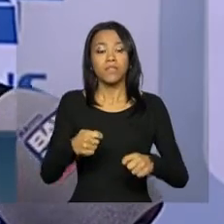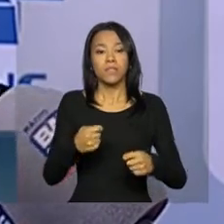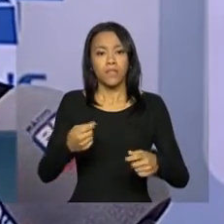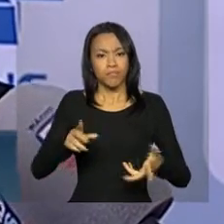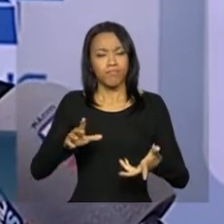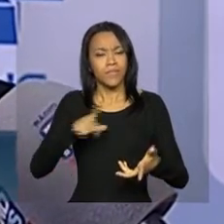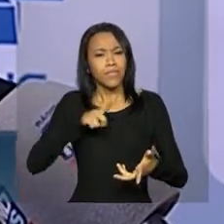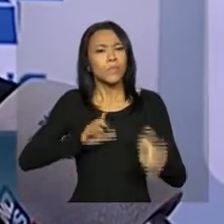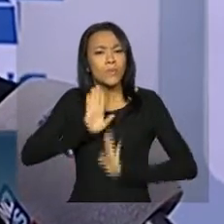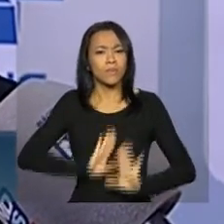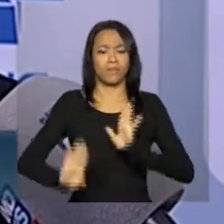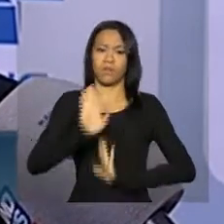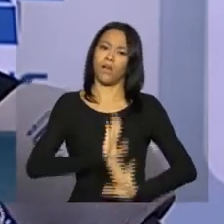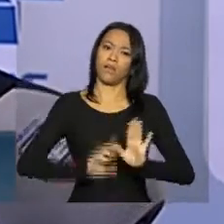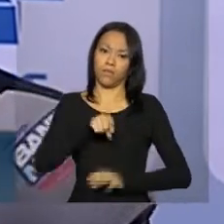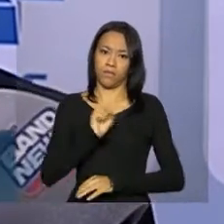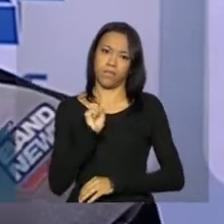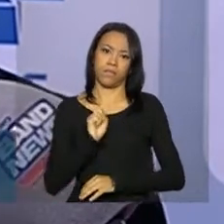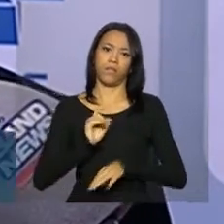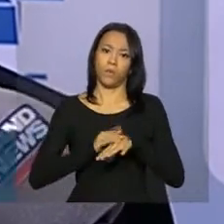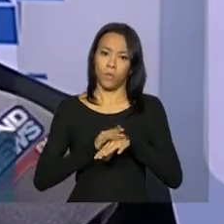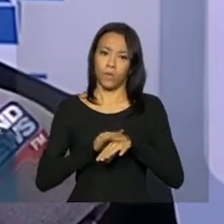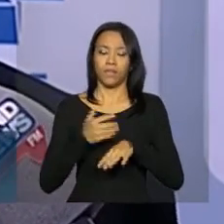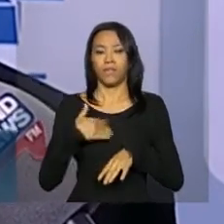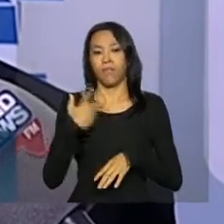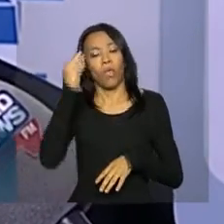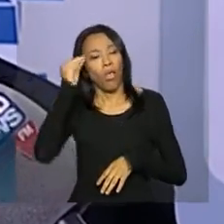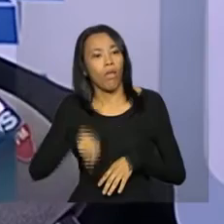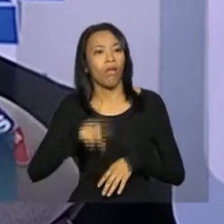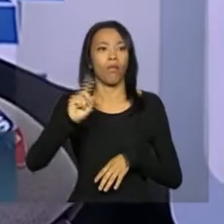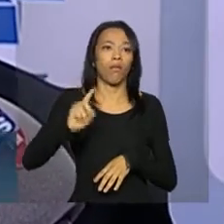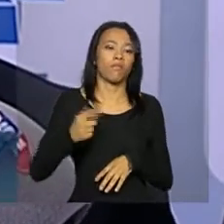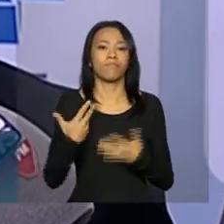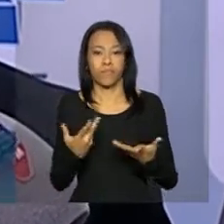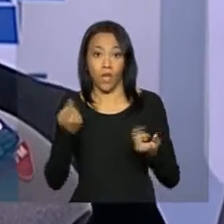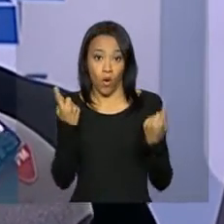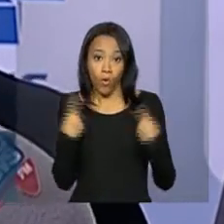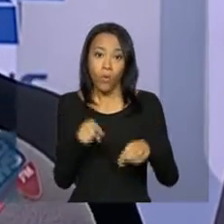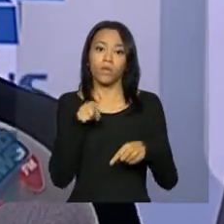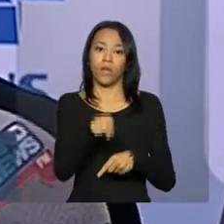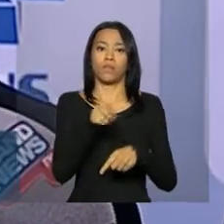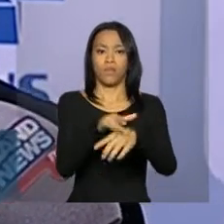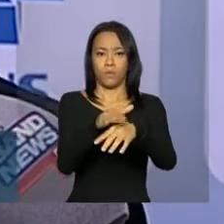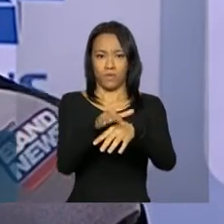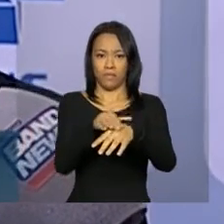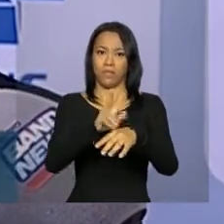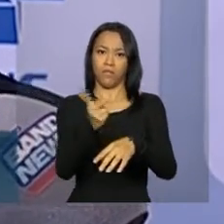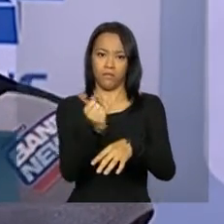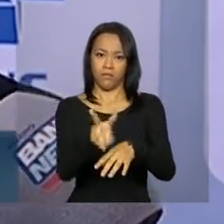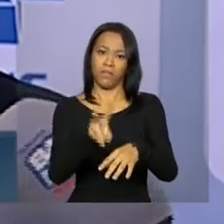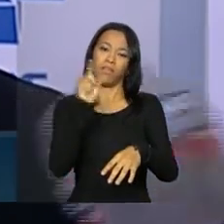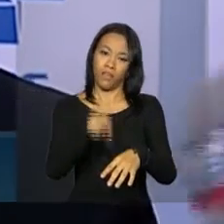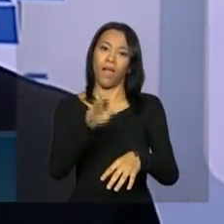o devido cuidado. Não pode haver tolerância, não pode haver relaxamento no combate a essa doença tão devastadora que